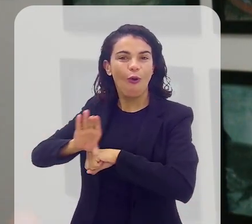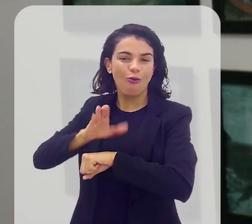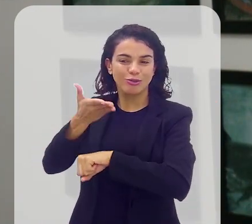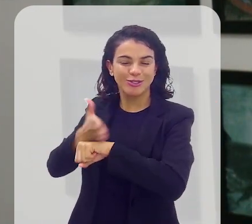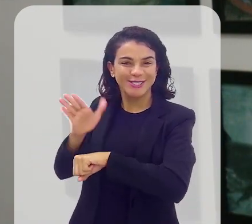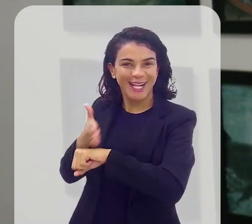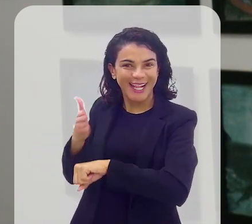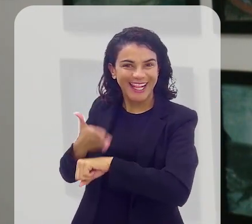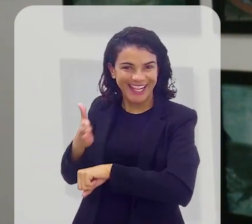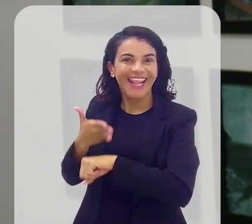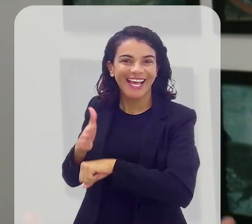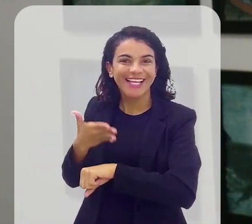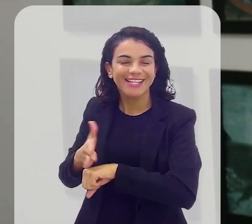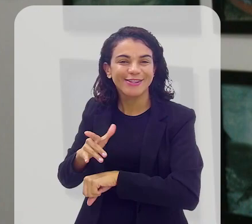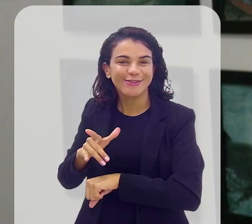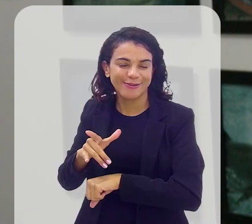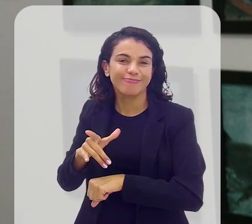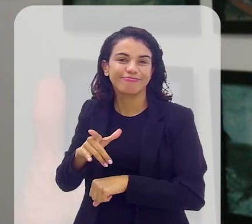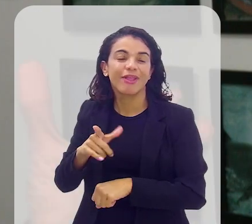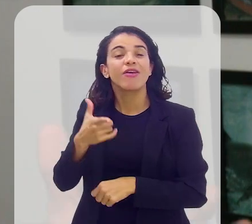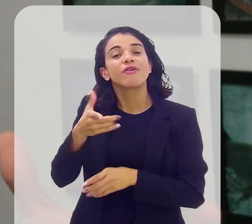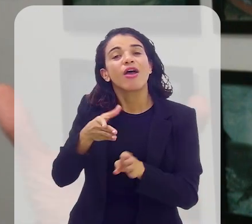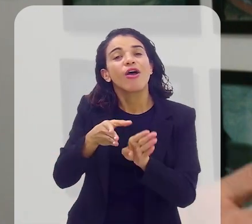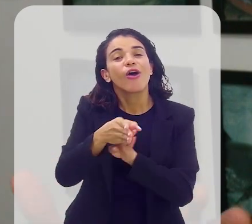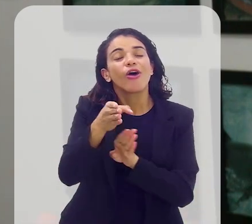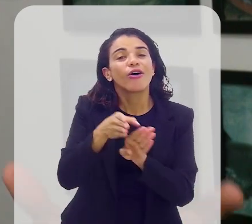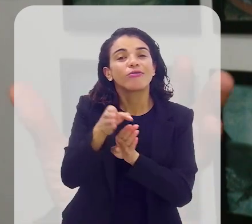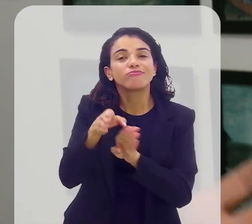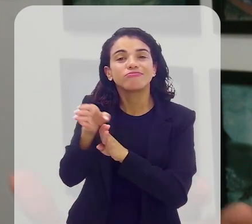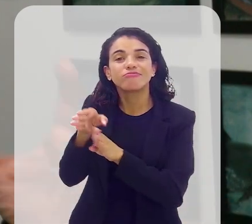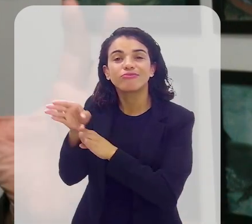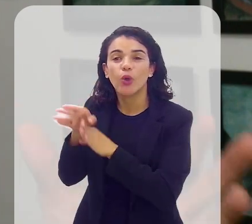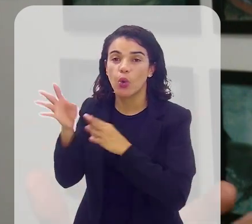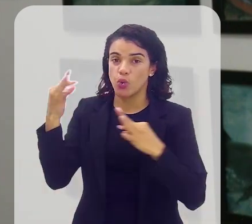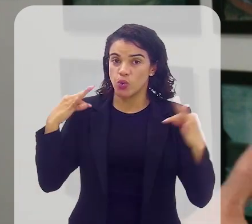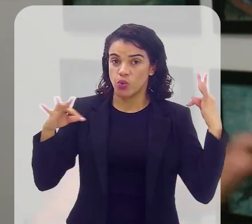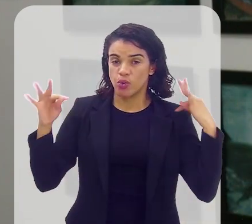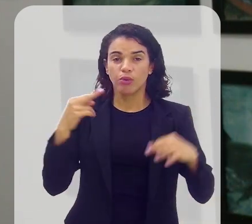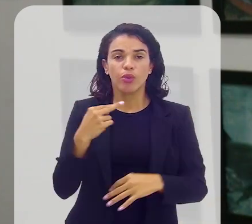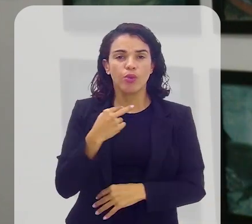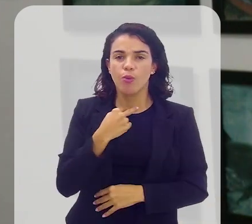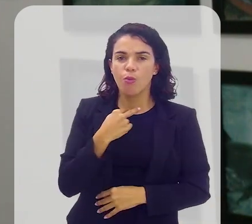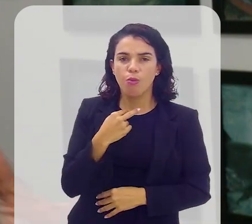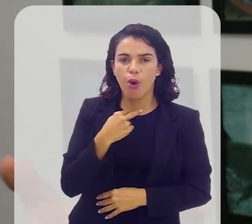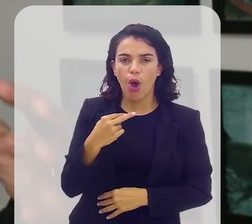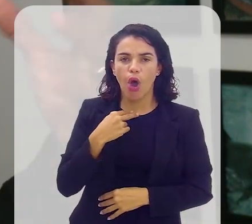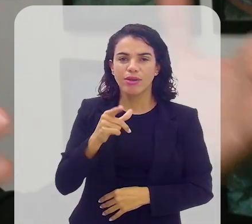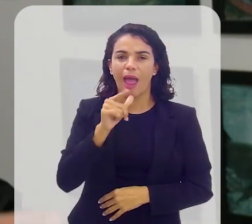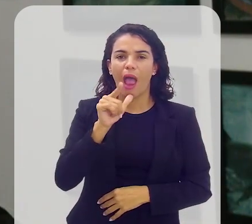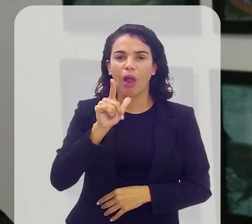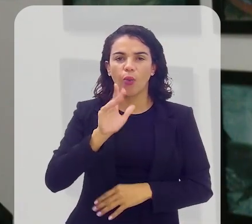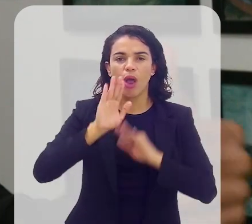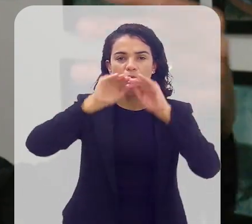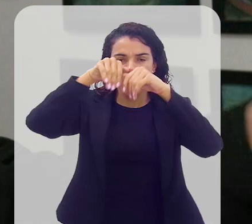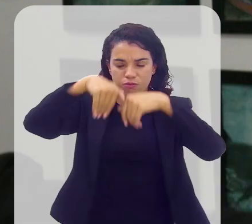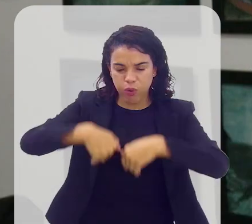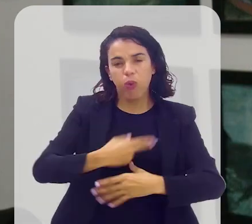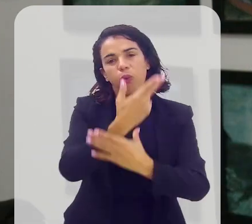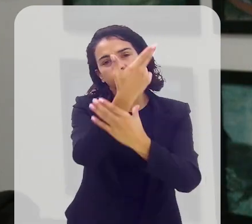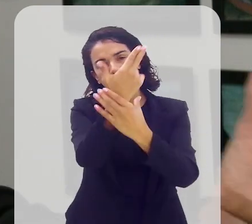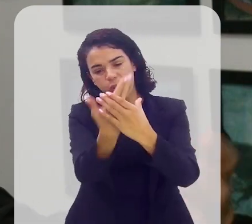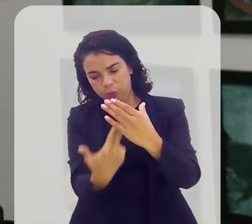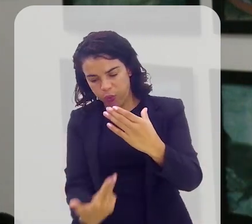Instituto, né, treinados, eles vão ser orientados o turista não pode, é proibido você cair na